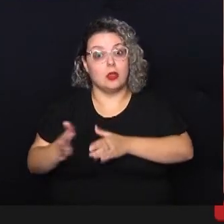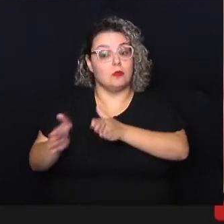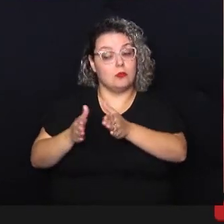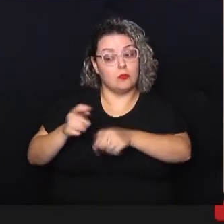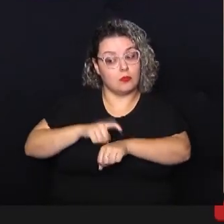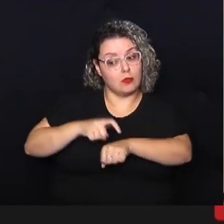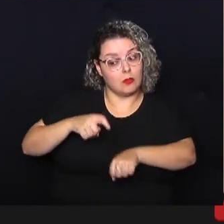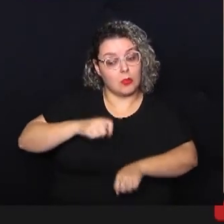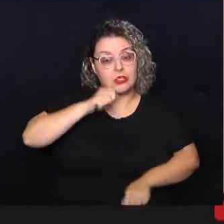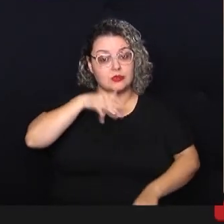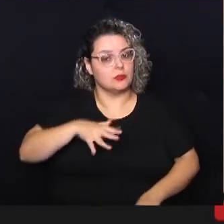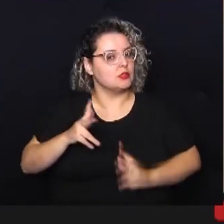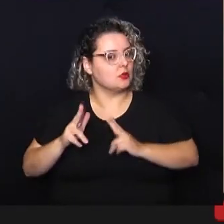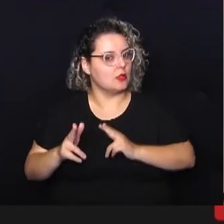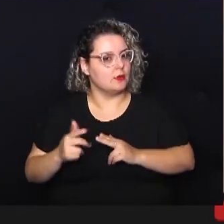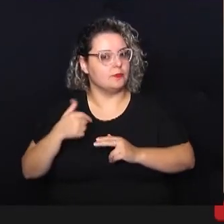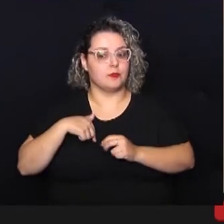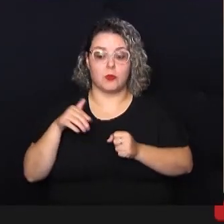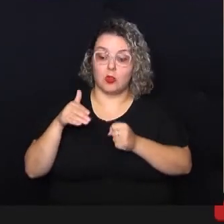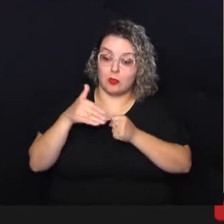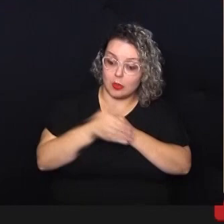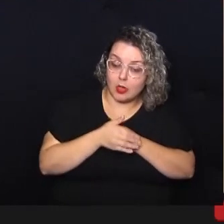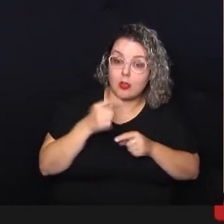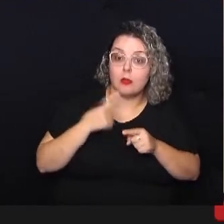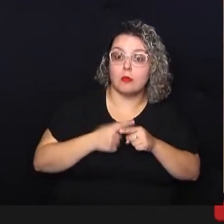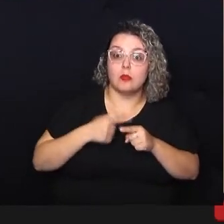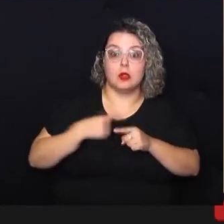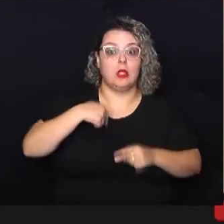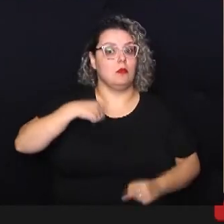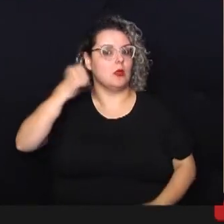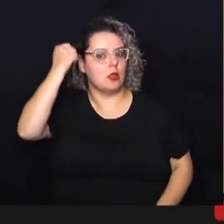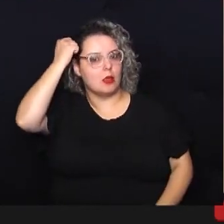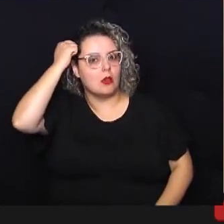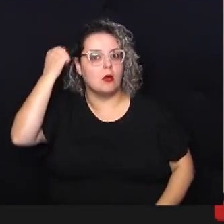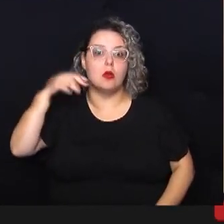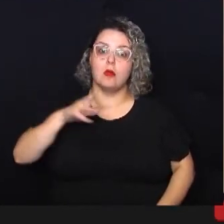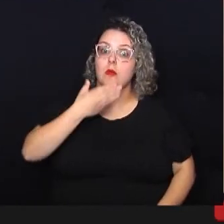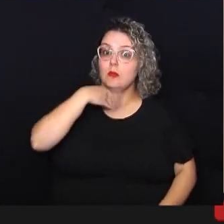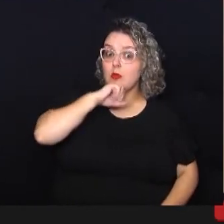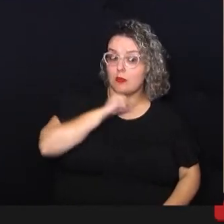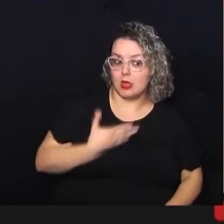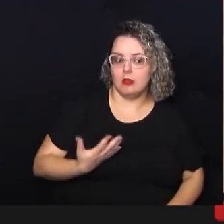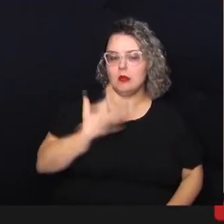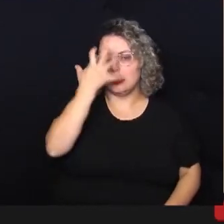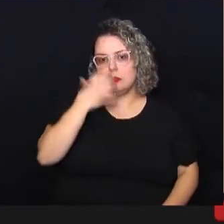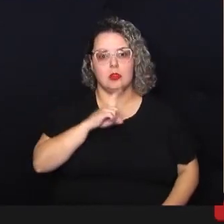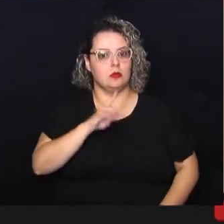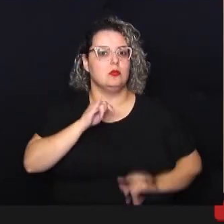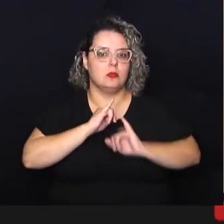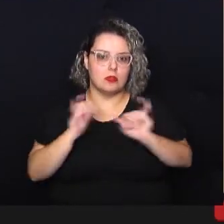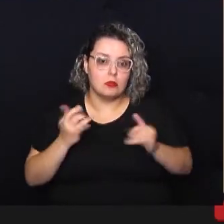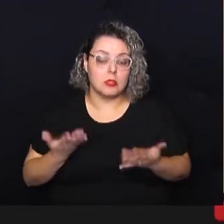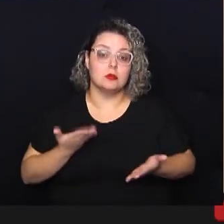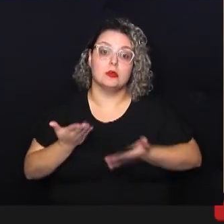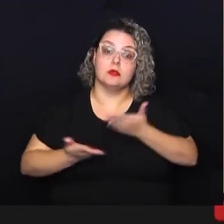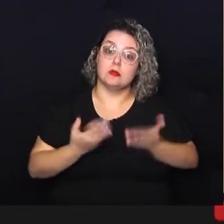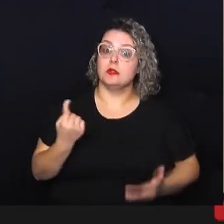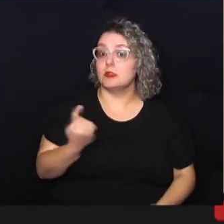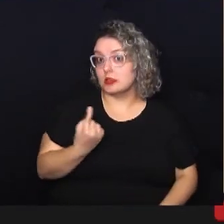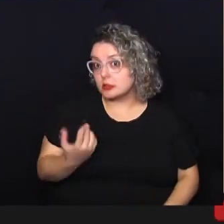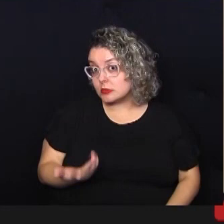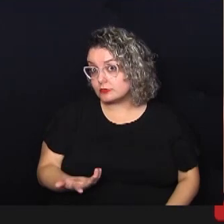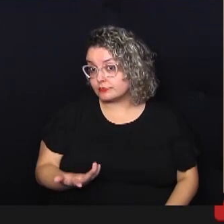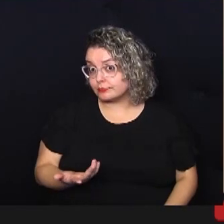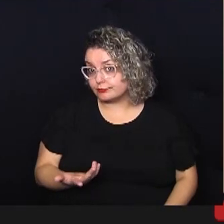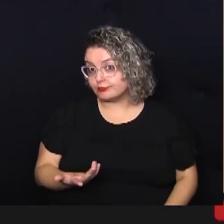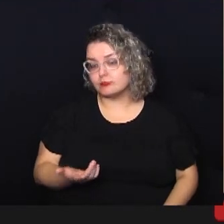mesma coisa. Eu vou esconder, porque isso aqui foi minha culpa, ou porque meu pai vai ficar muito bravo, então eu não vou contar e eu vou lidar com isso sozinho, né?